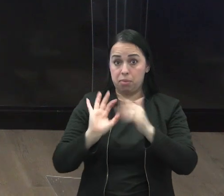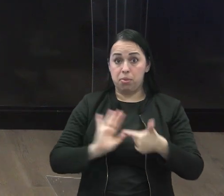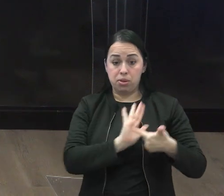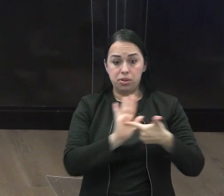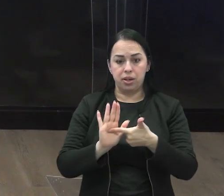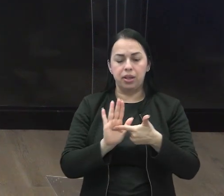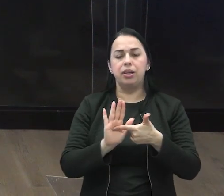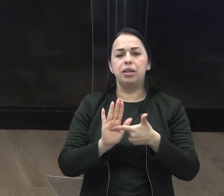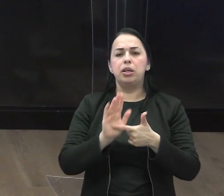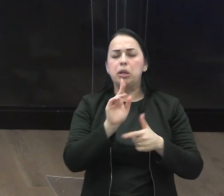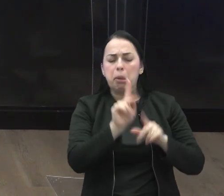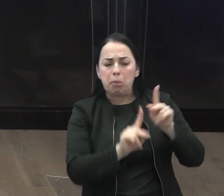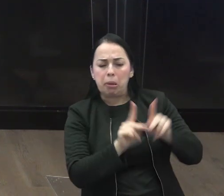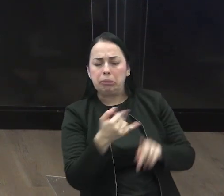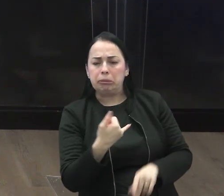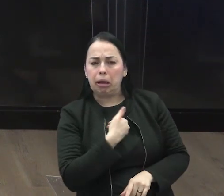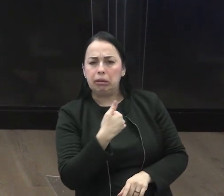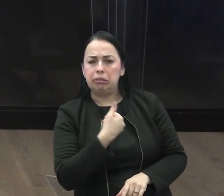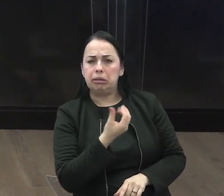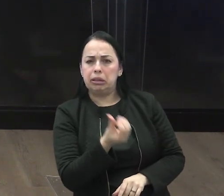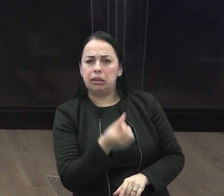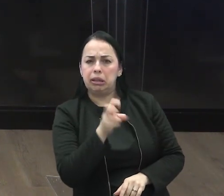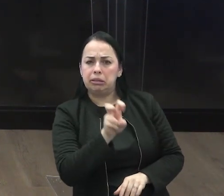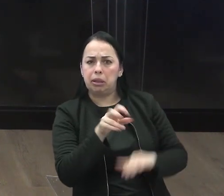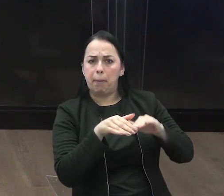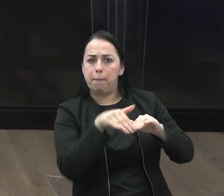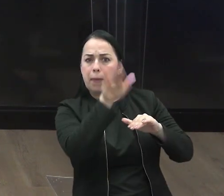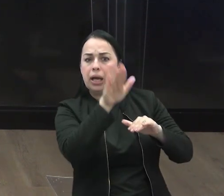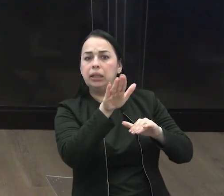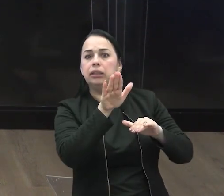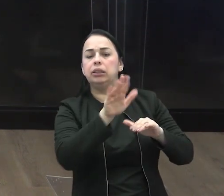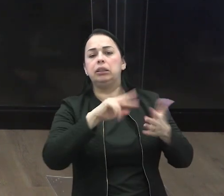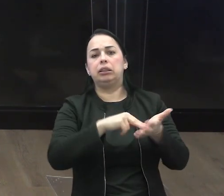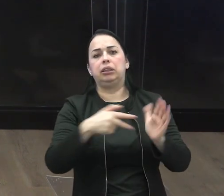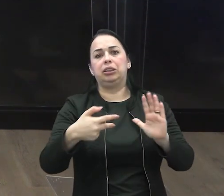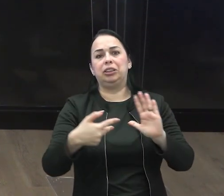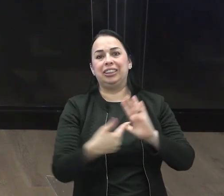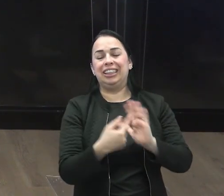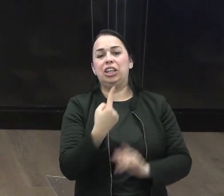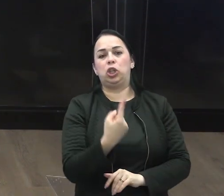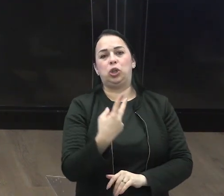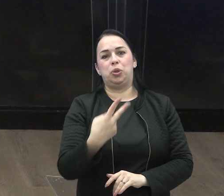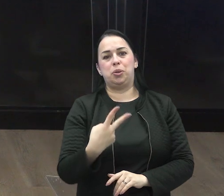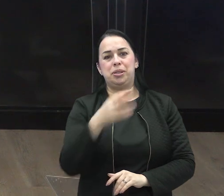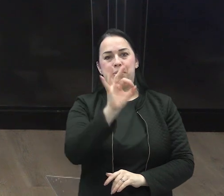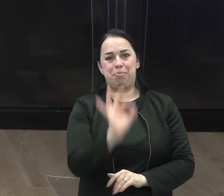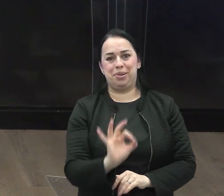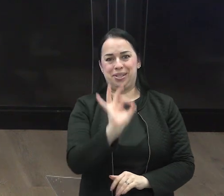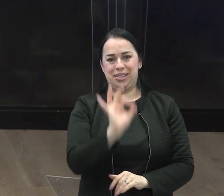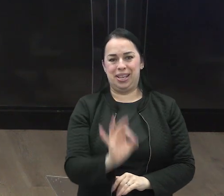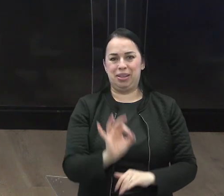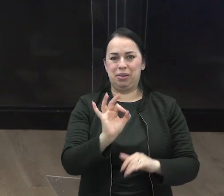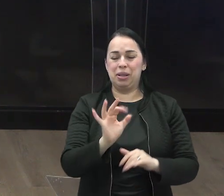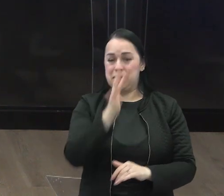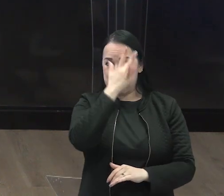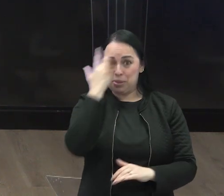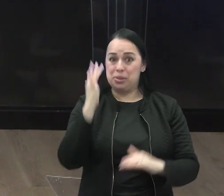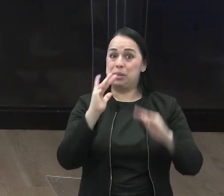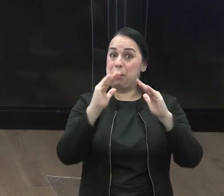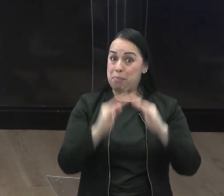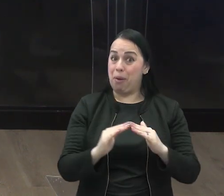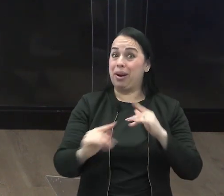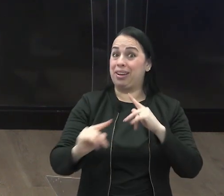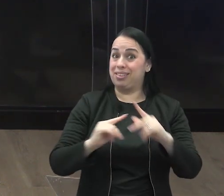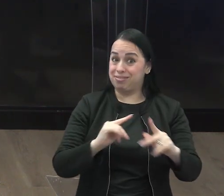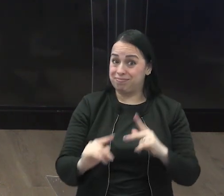O censo do IBGE apontou que a população com mais de 65 anos já representa 12%